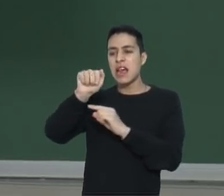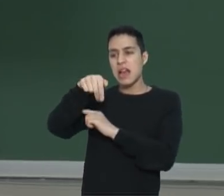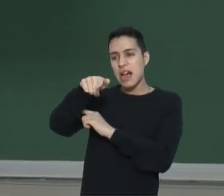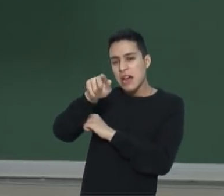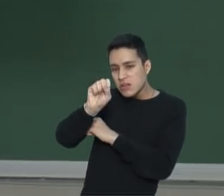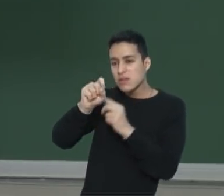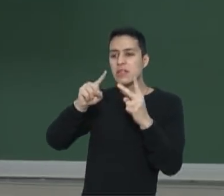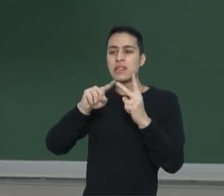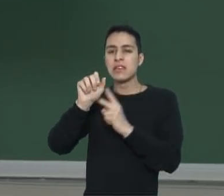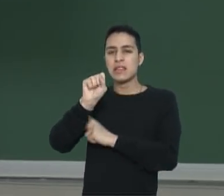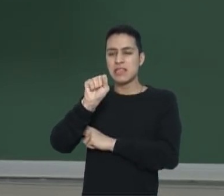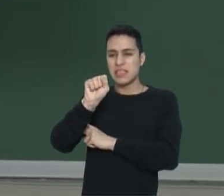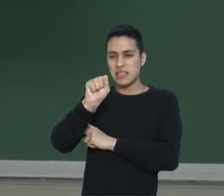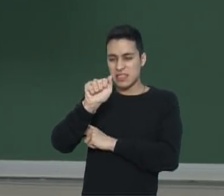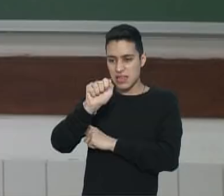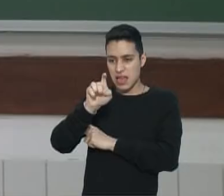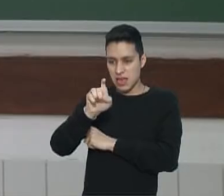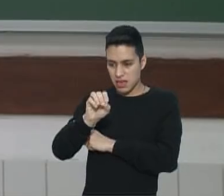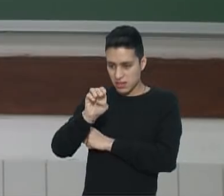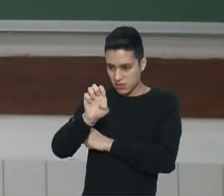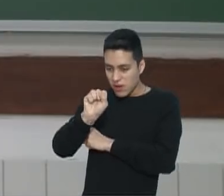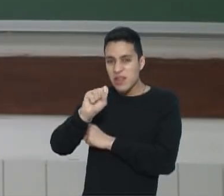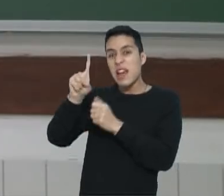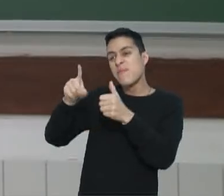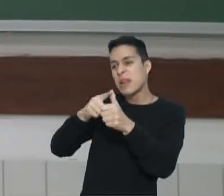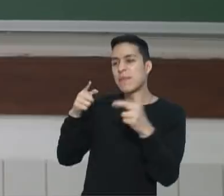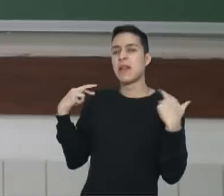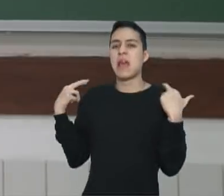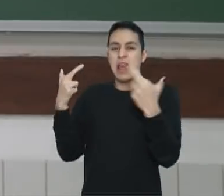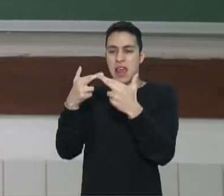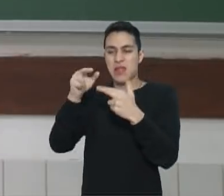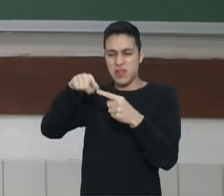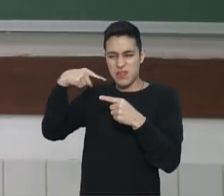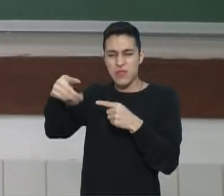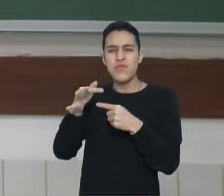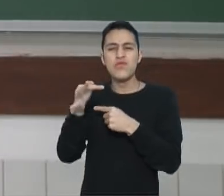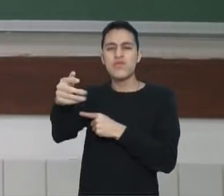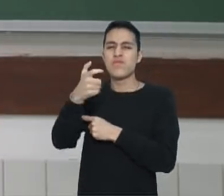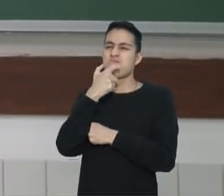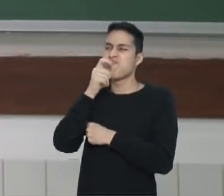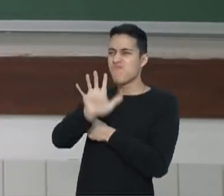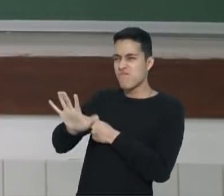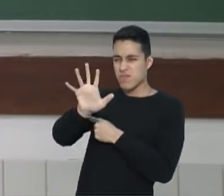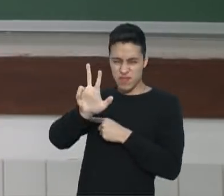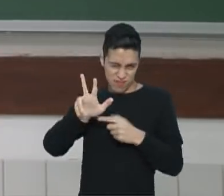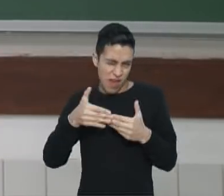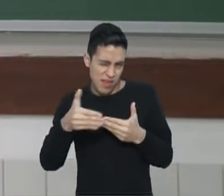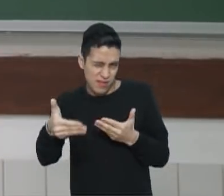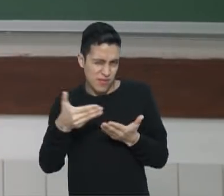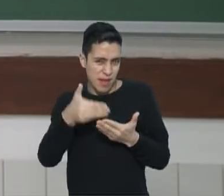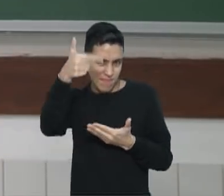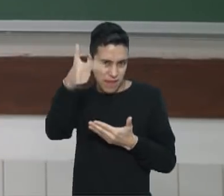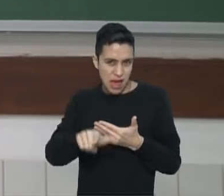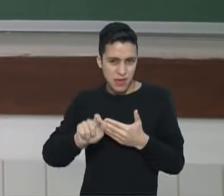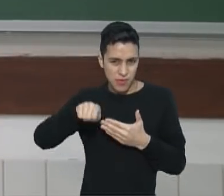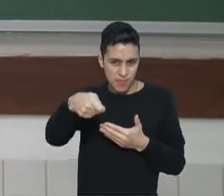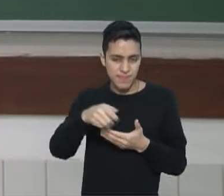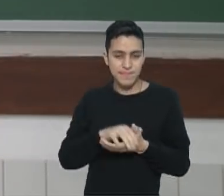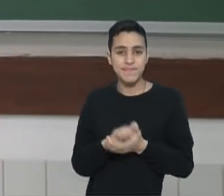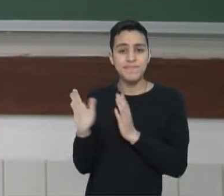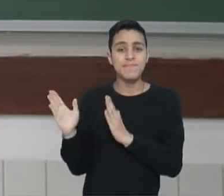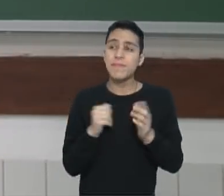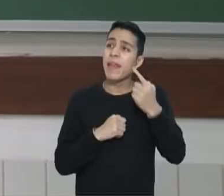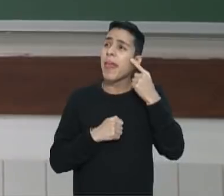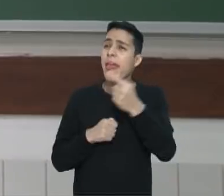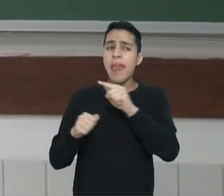vão formar depois, né, o primeiro reino da Britânia, que a gente vai estudar também mais à frente. E esse mapa é para que vocês tenham uma noção,